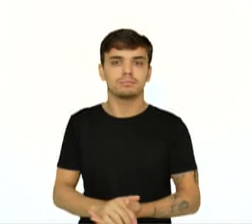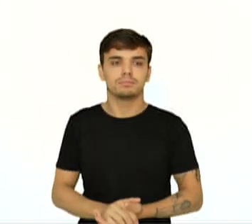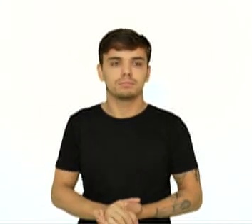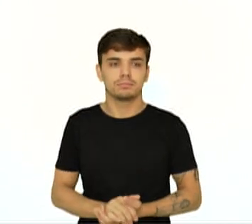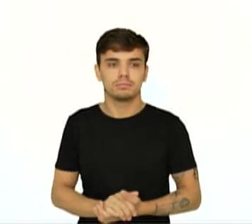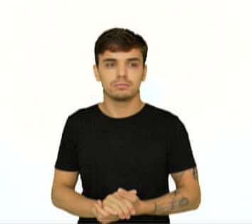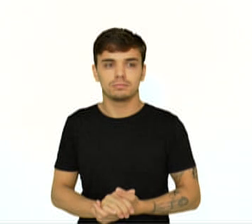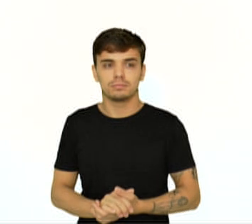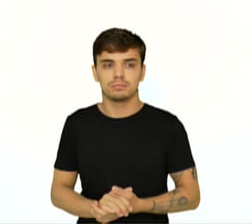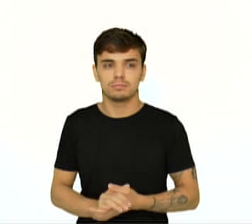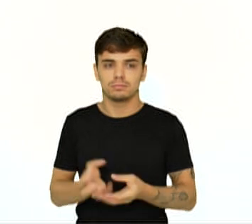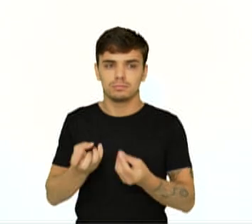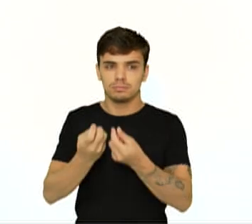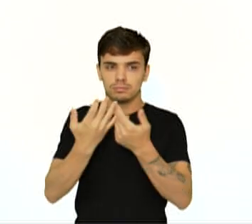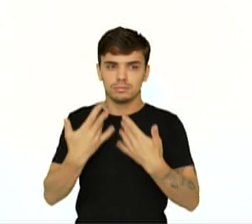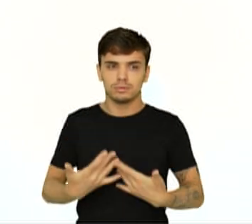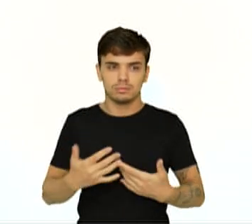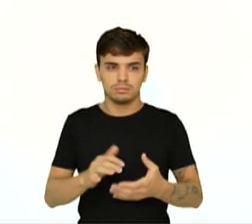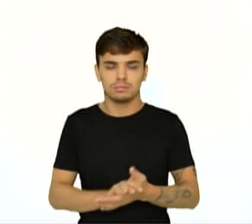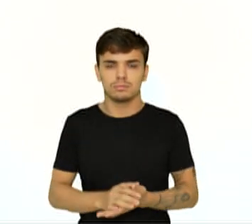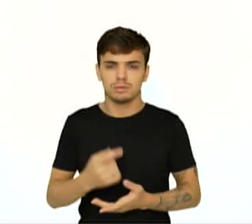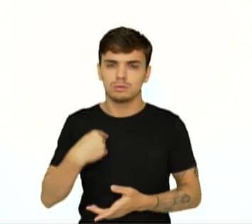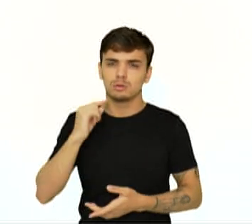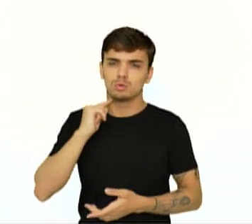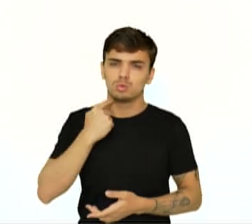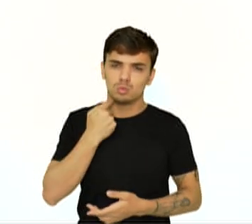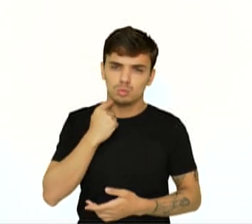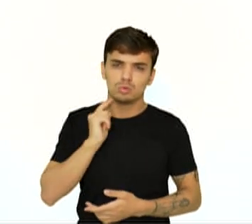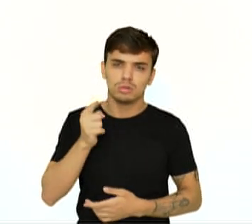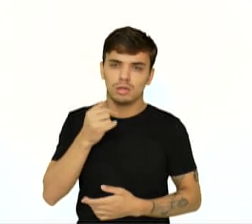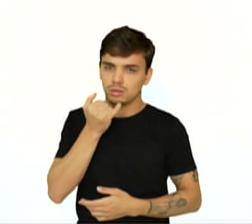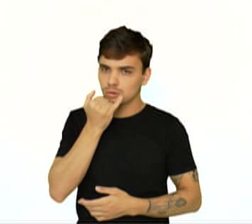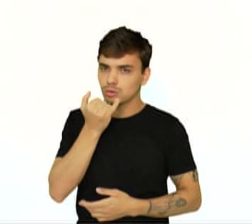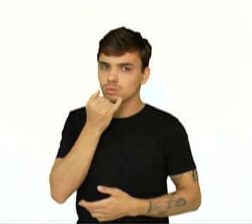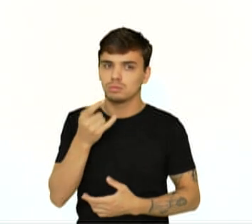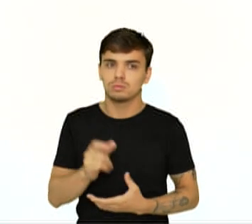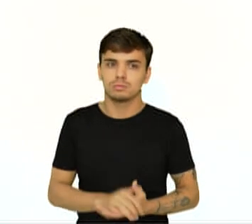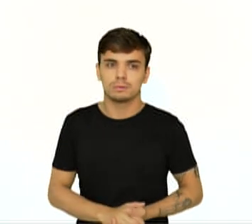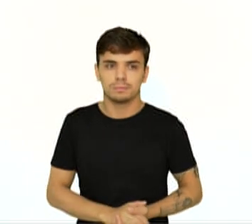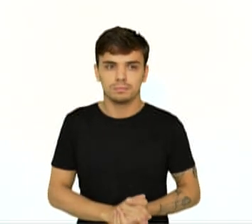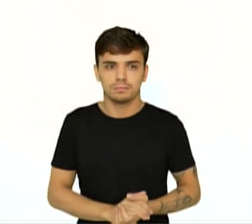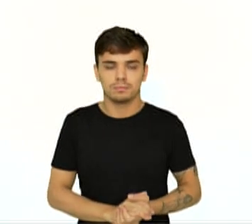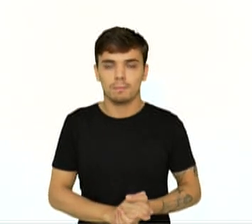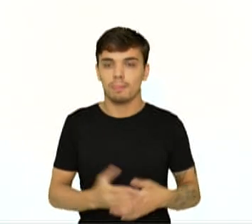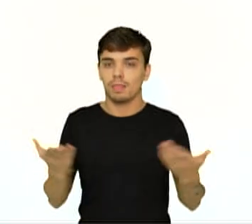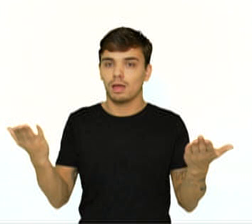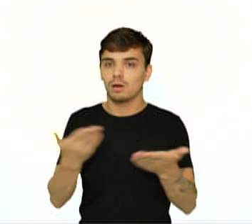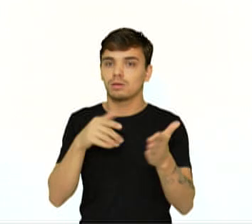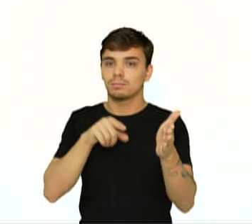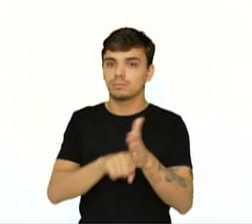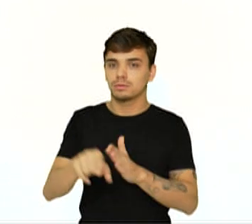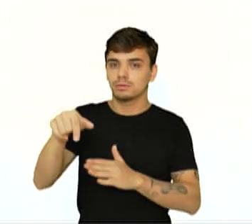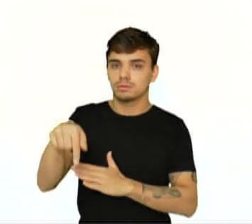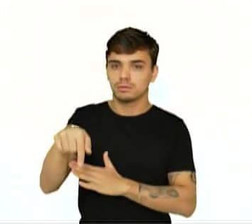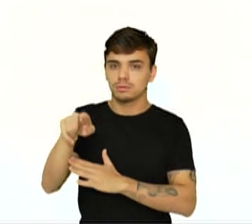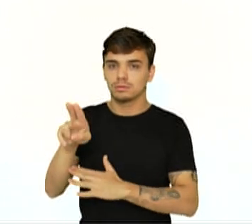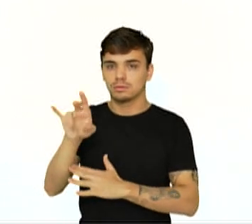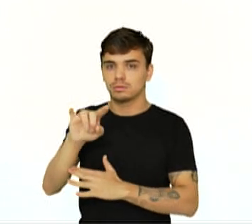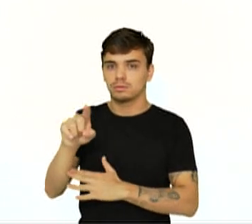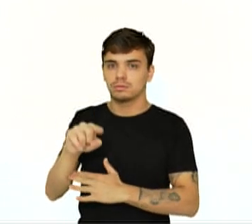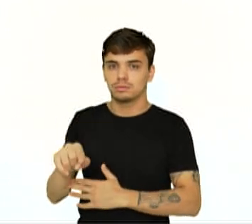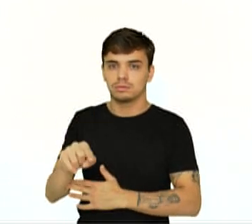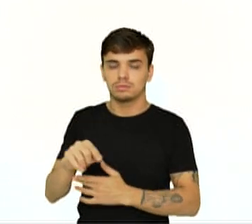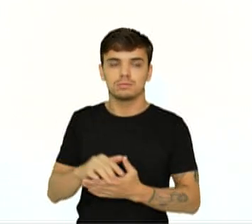cai toda em mim, né? Me suja. Essa é a desculpa da Mafalda. Vamos a nuestro quiz